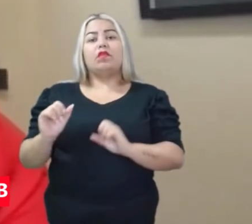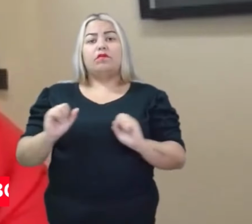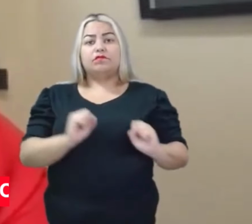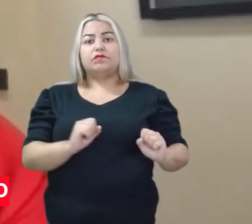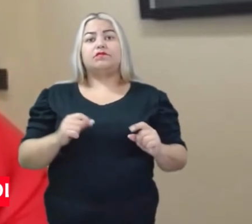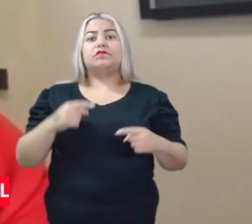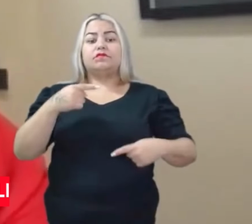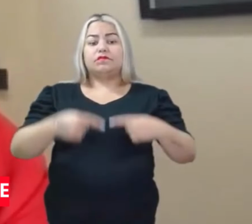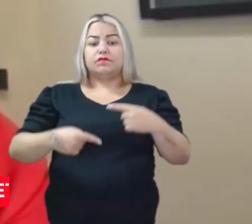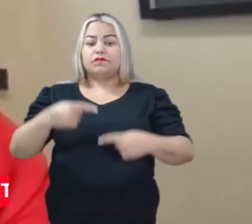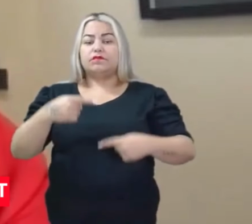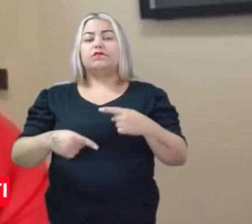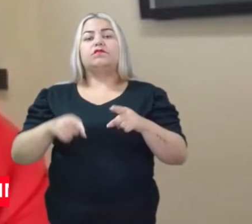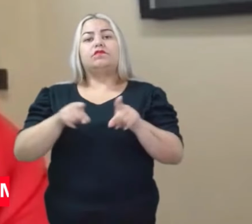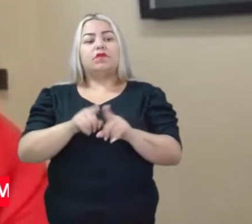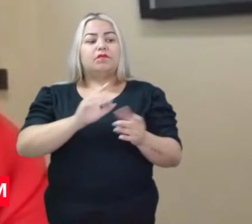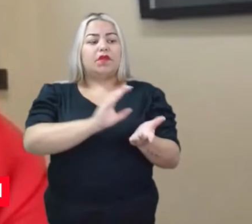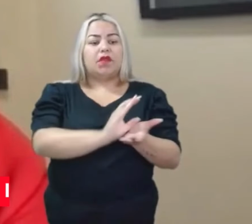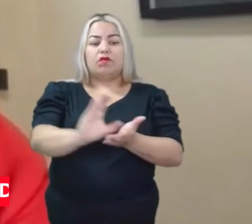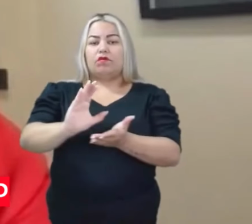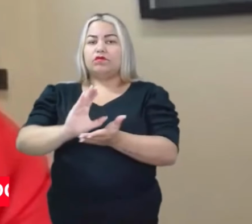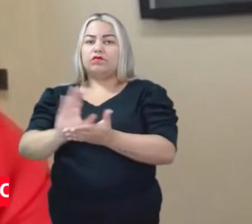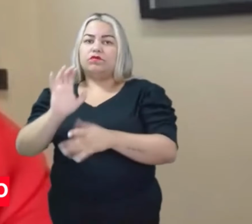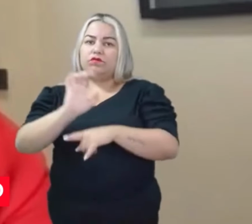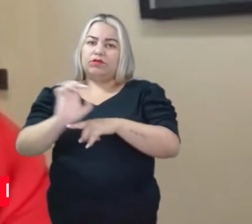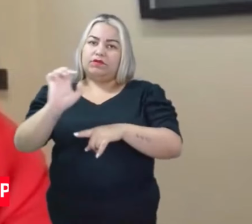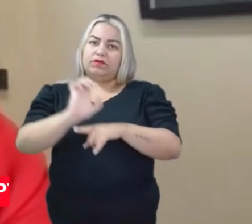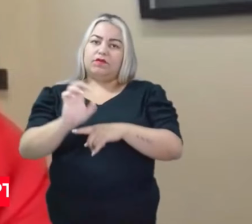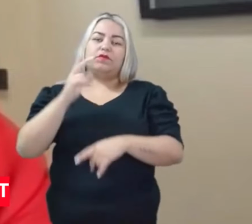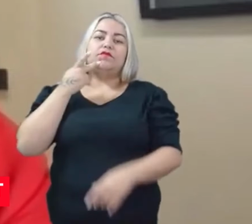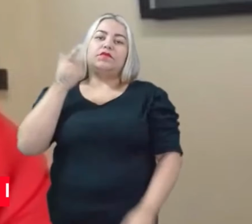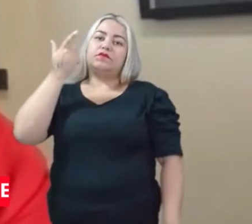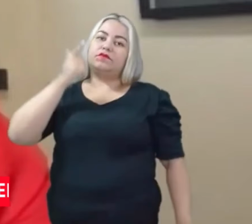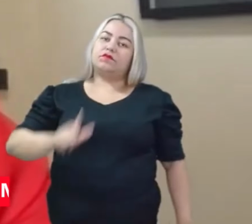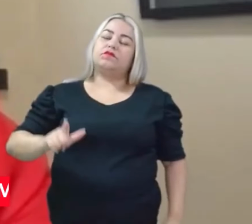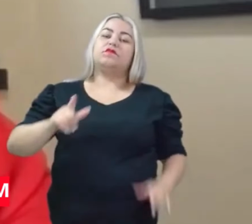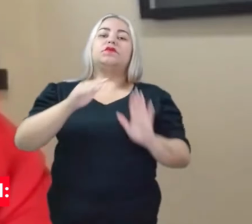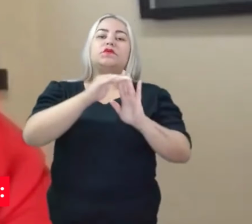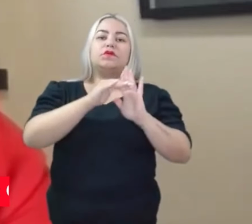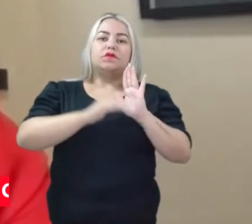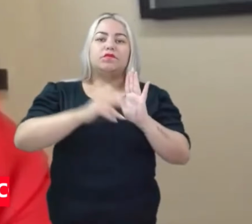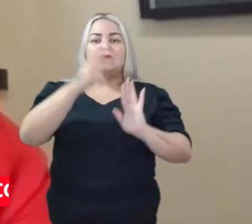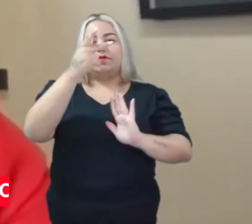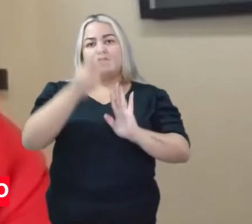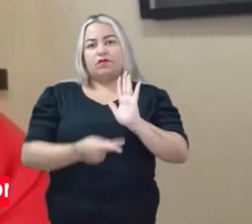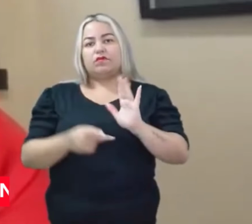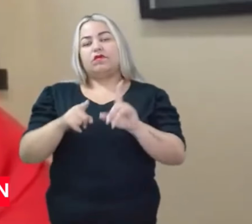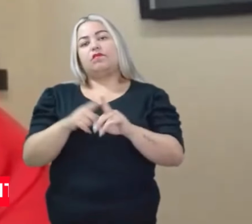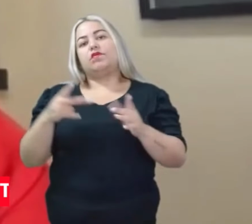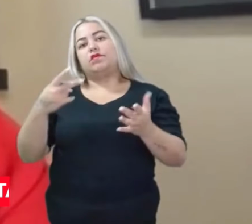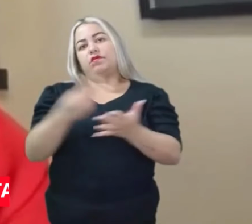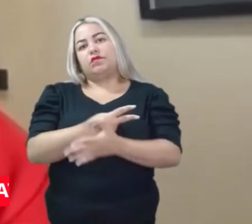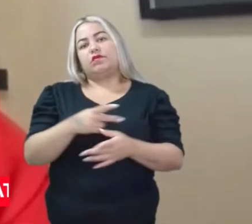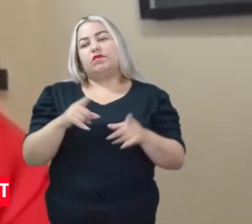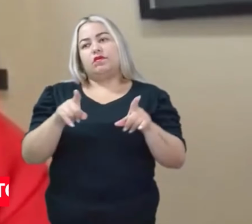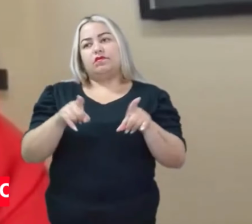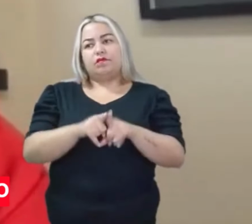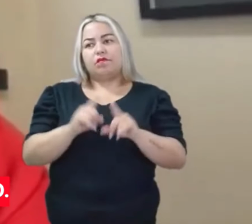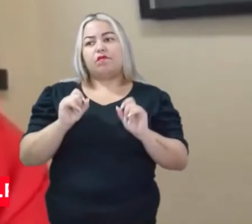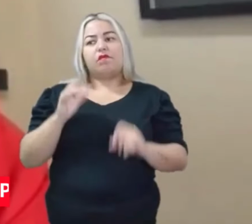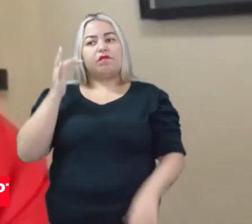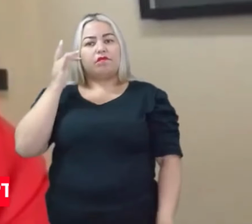discutir efetivamente recursos, né, do Estado para garantir programas e projetos que cheguem lá na ponta para, de fato, mudar a nossa